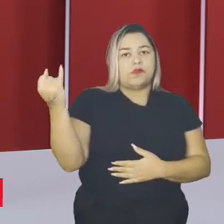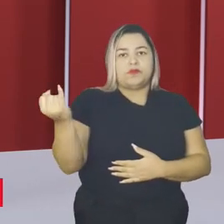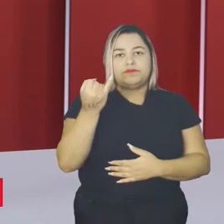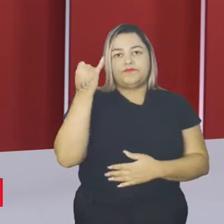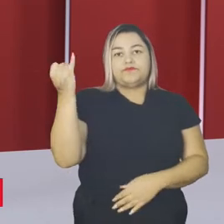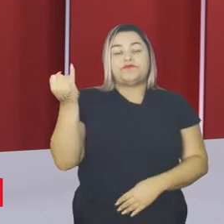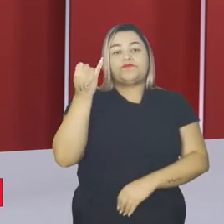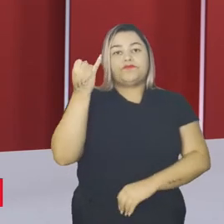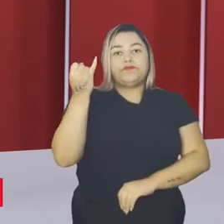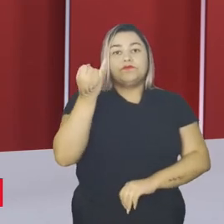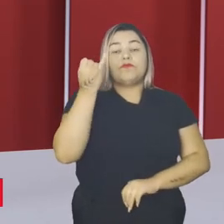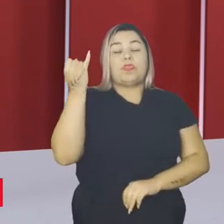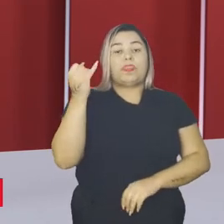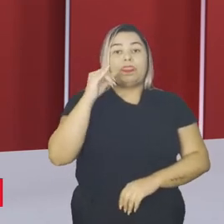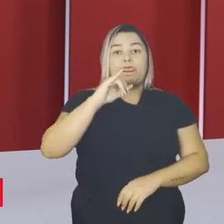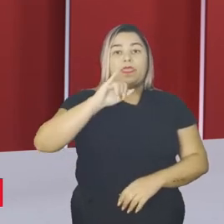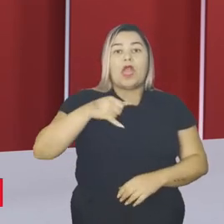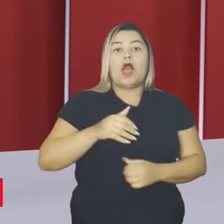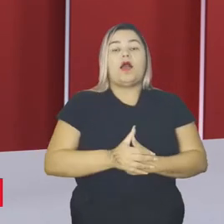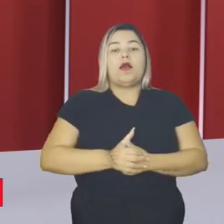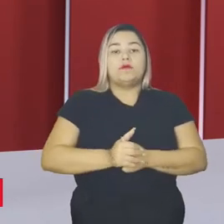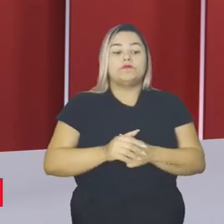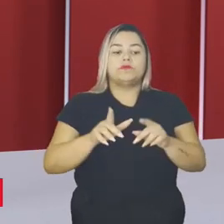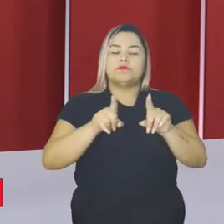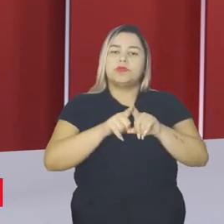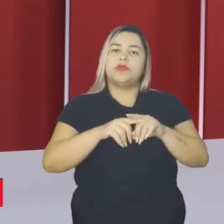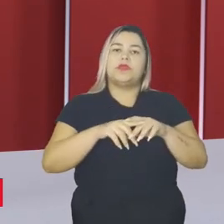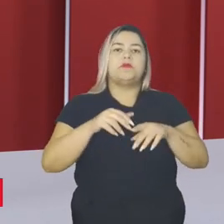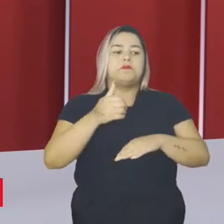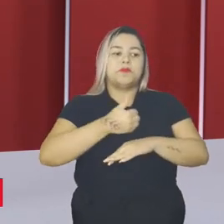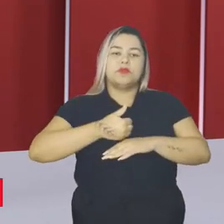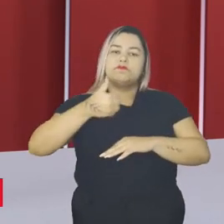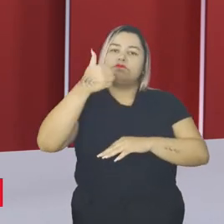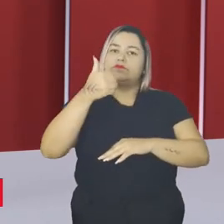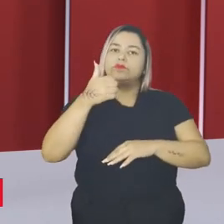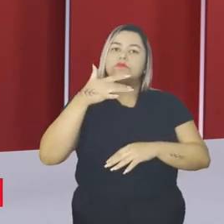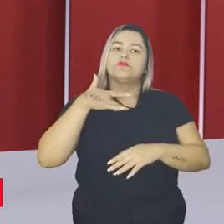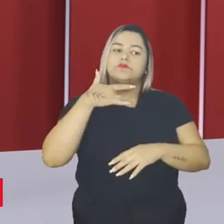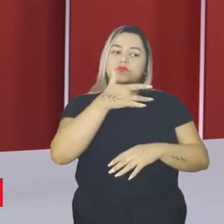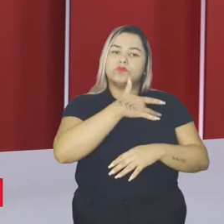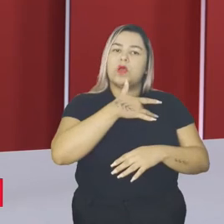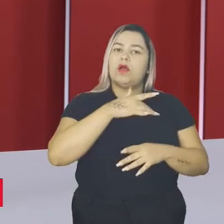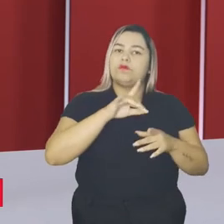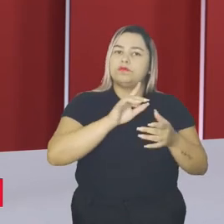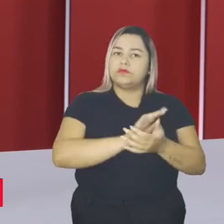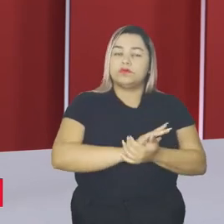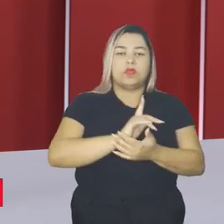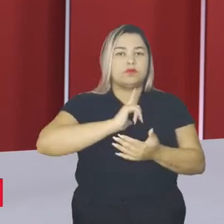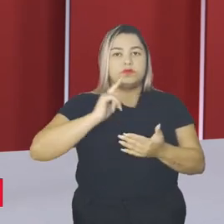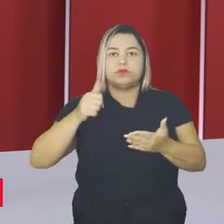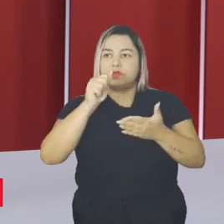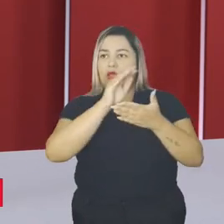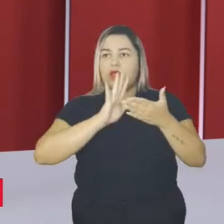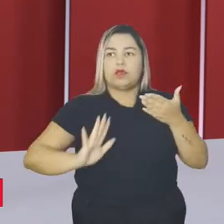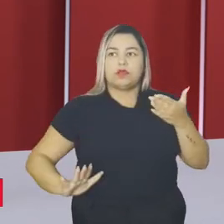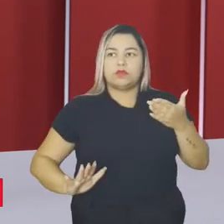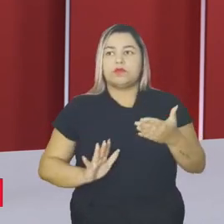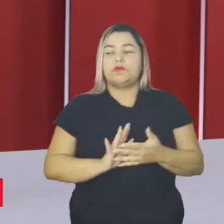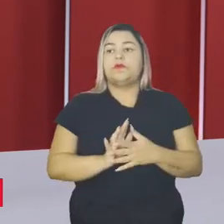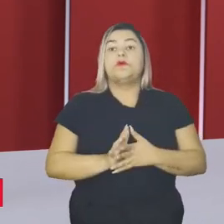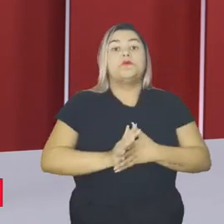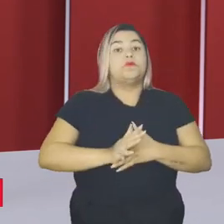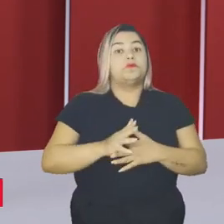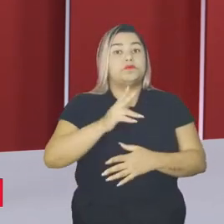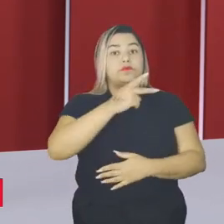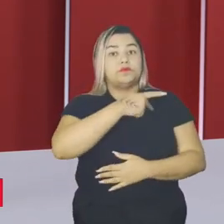importante, né? Vamos aproveitar para mandar aqui melhoras para o nosso presidente Lula, e hoje não tem agenda prevista para o